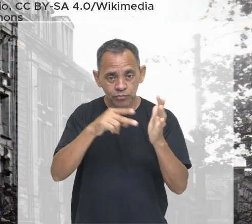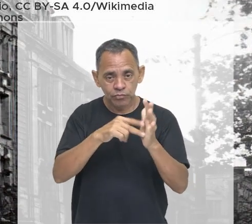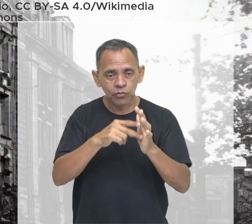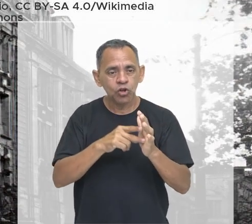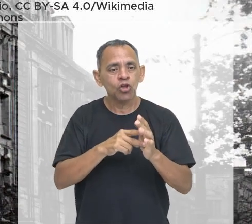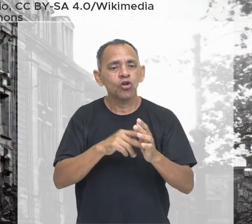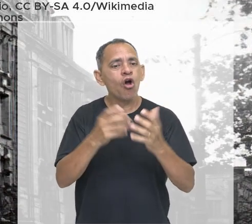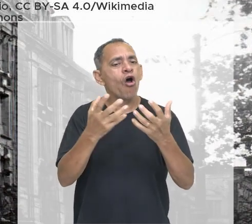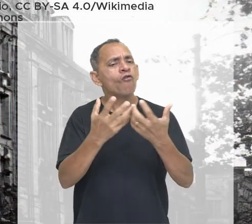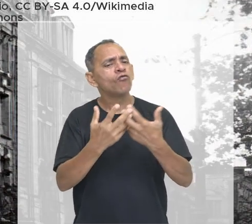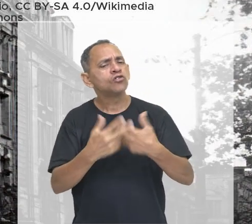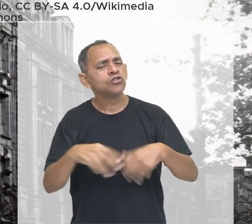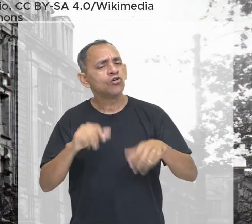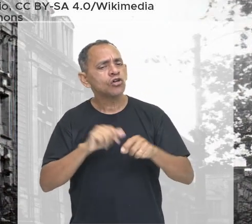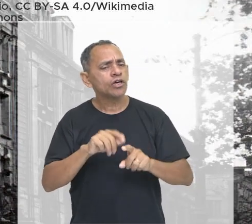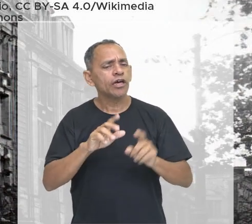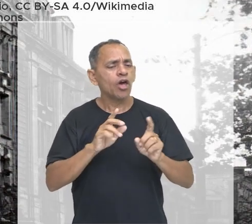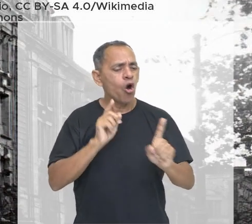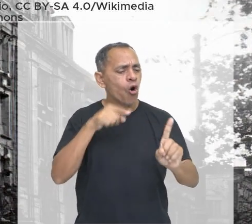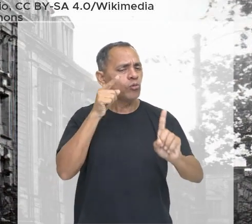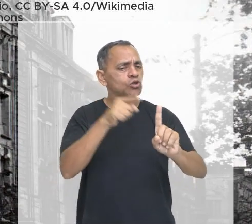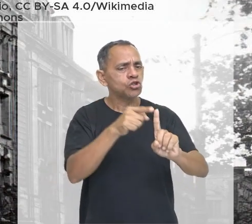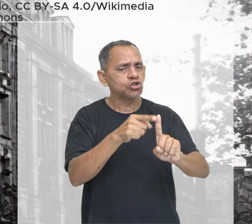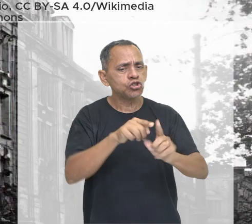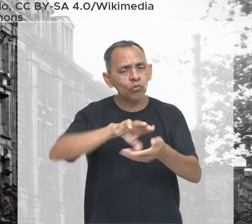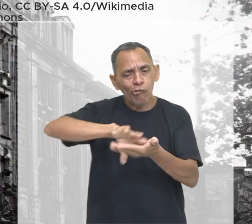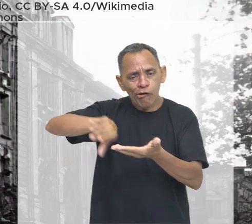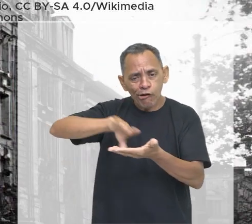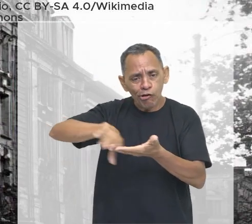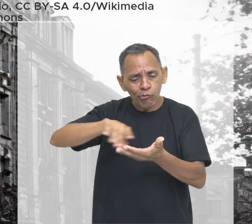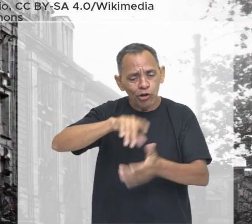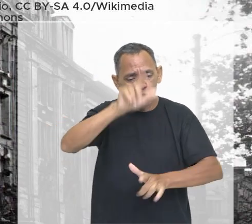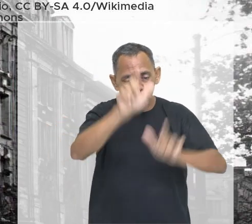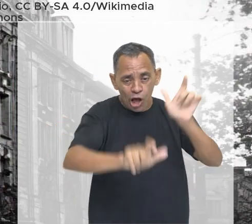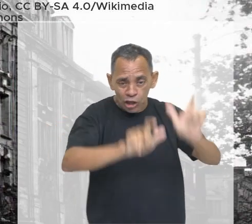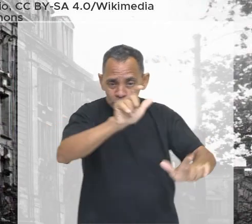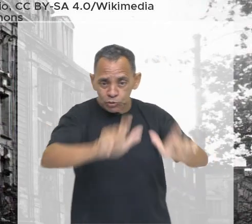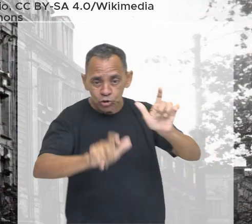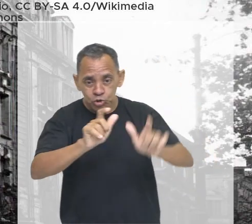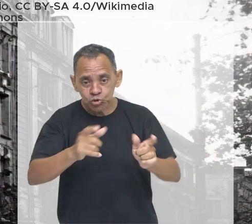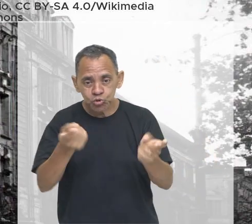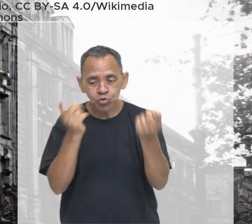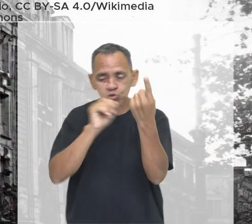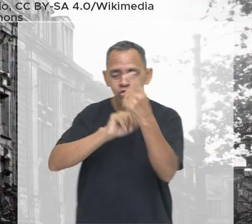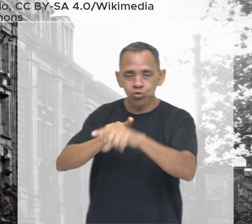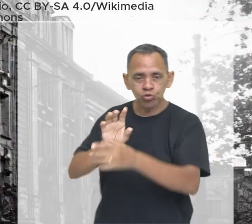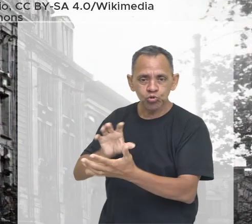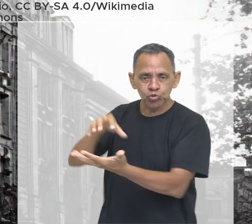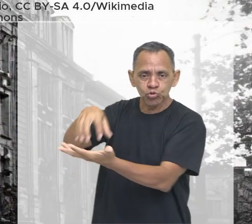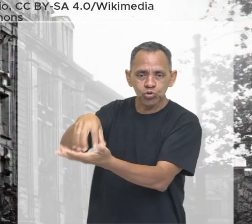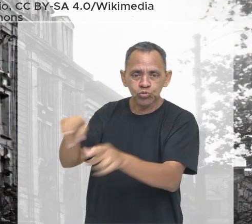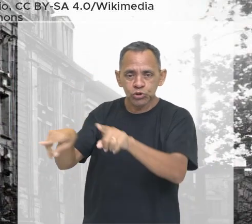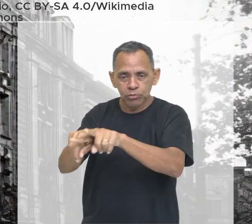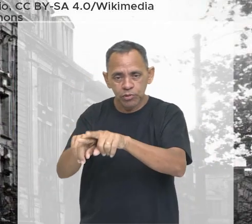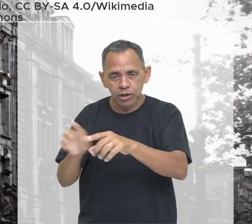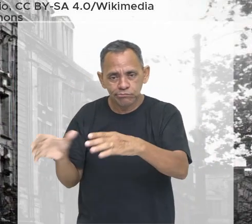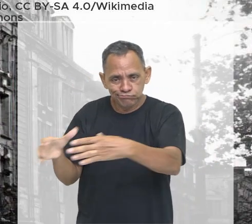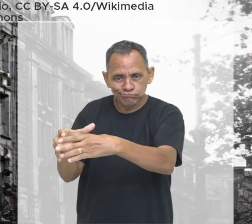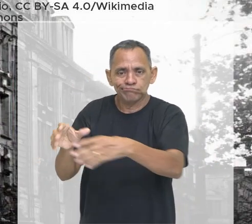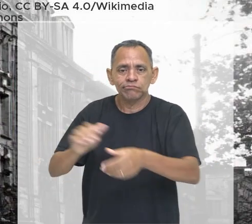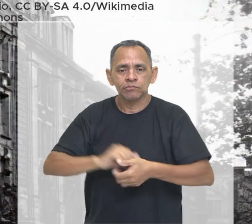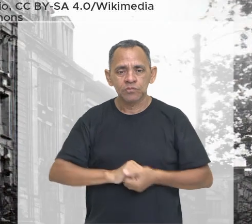função era eliminar a oposição ao regime nazista. Isso incluía comunistas,